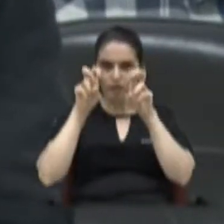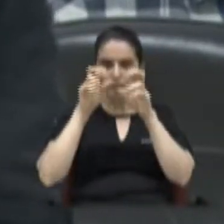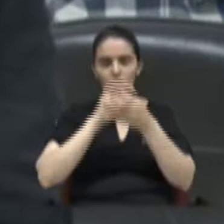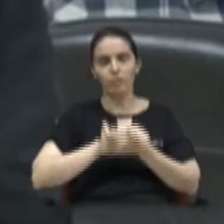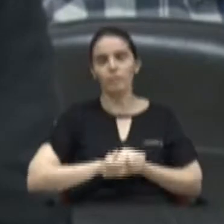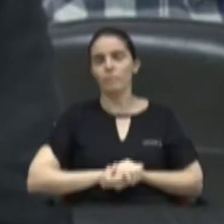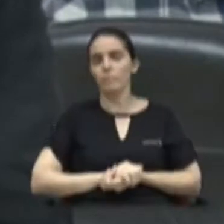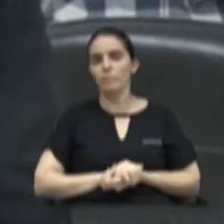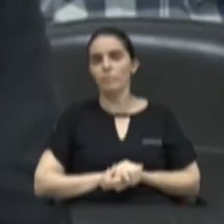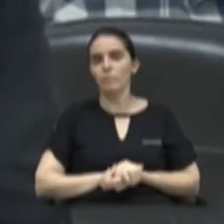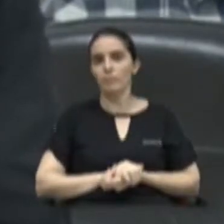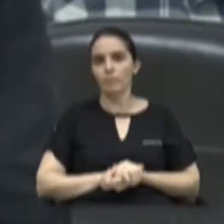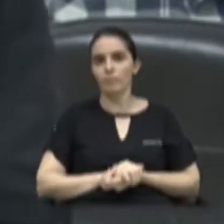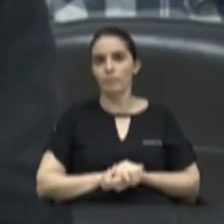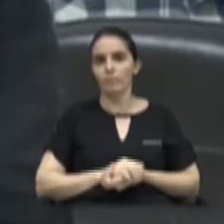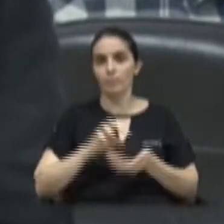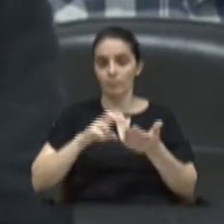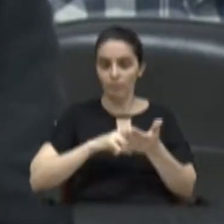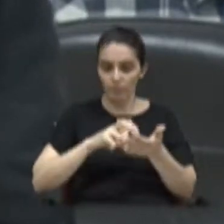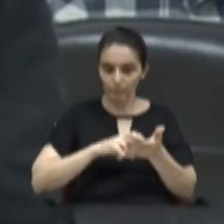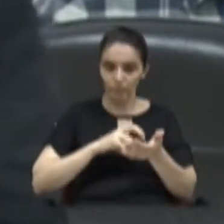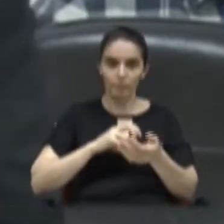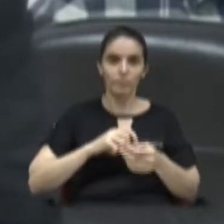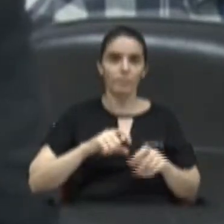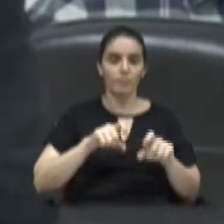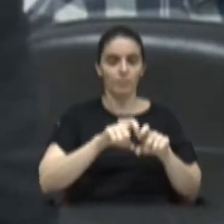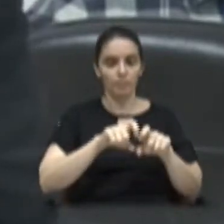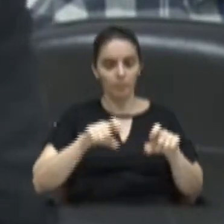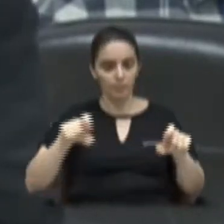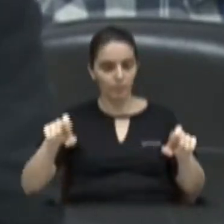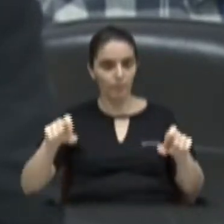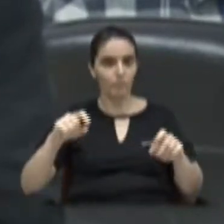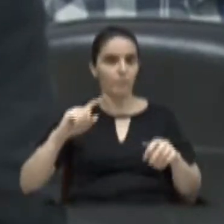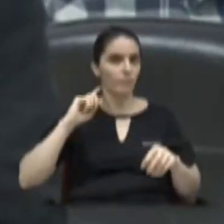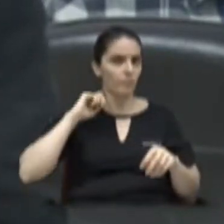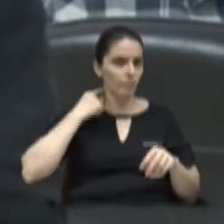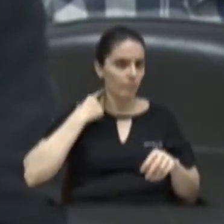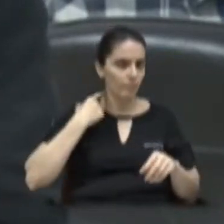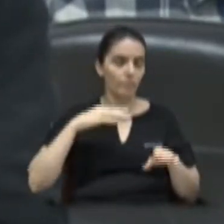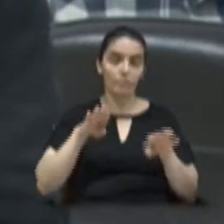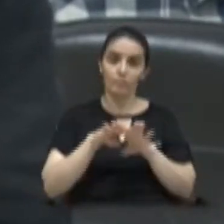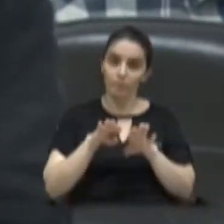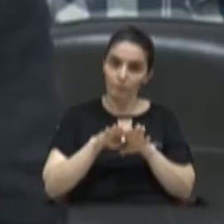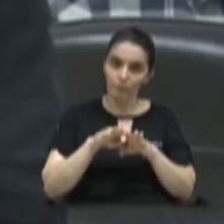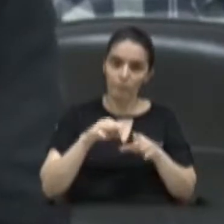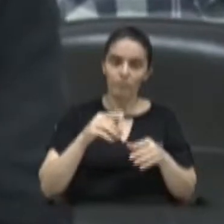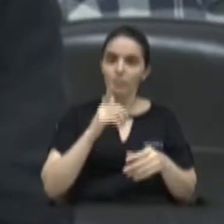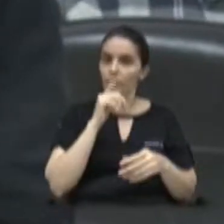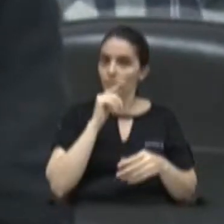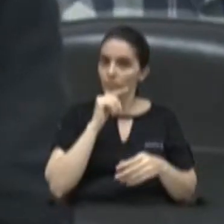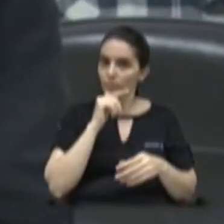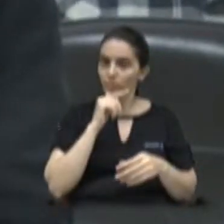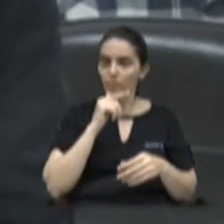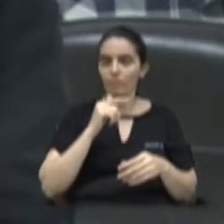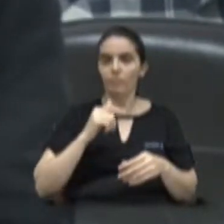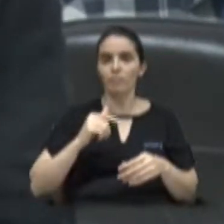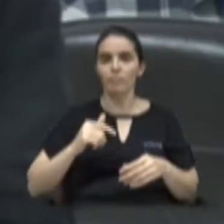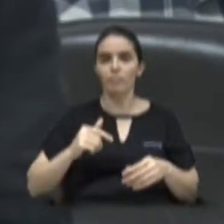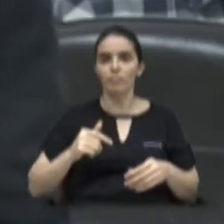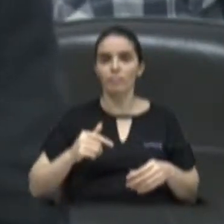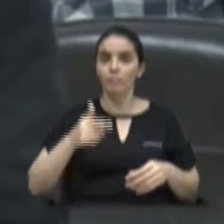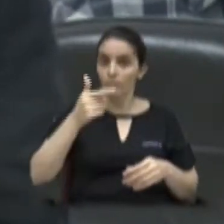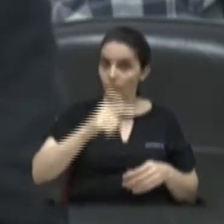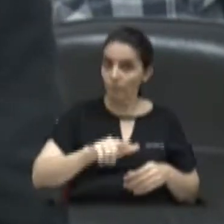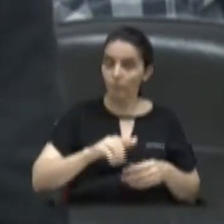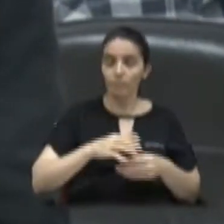o assunto da taxa de esgoto, o assunto da religação, vereador Lubogo, mas não o fizeram.